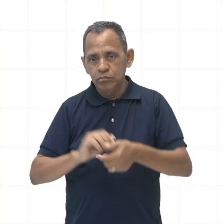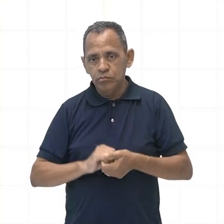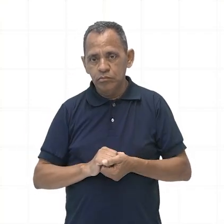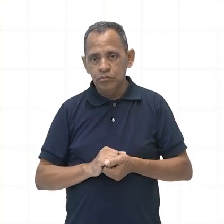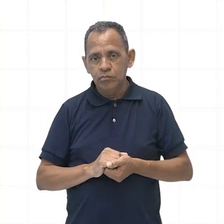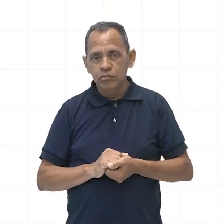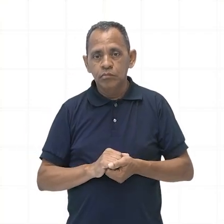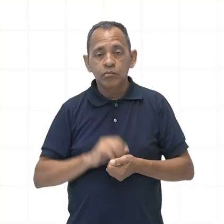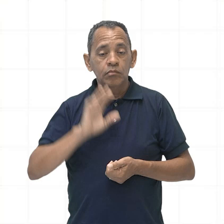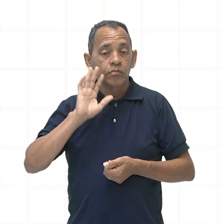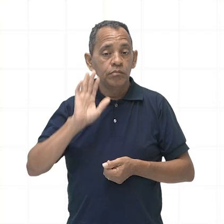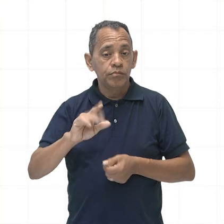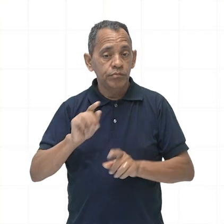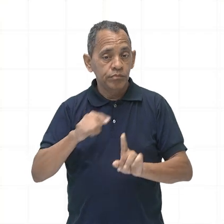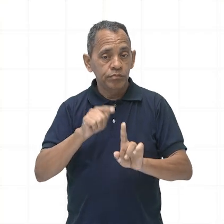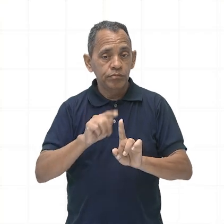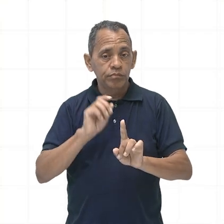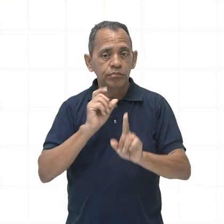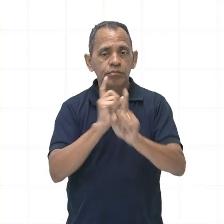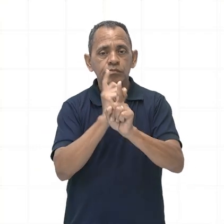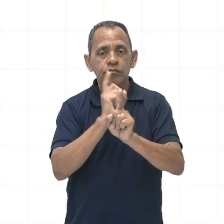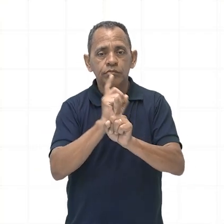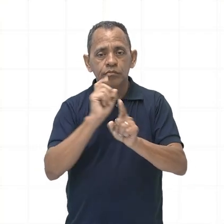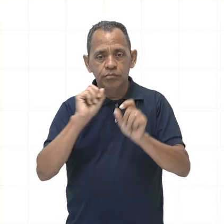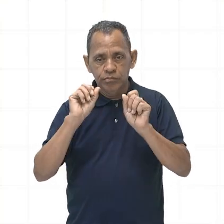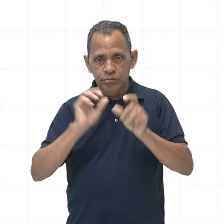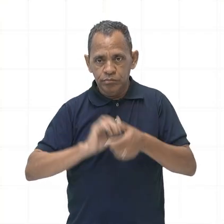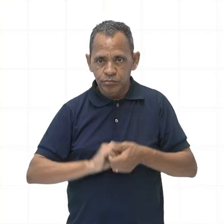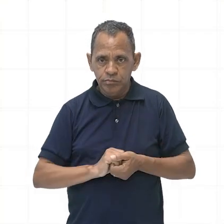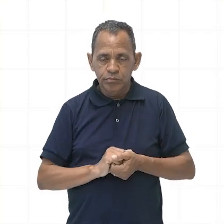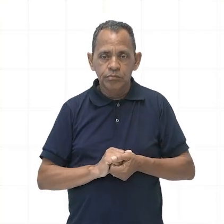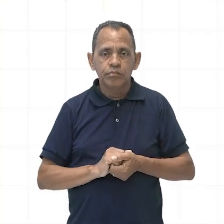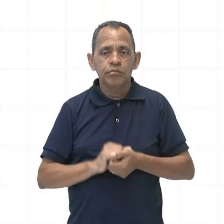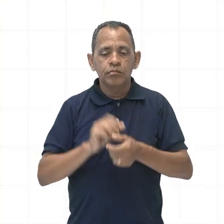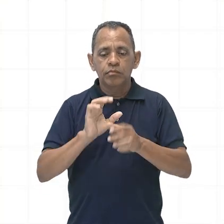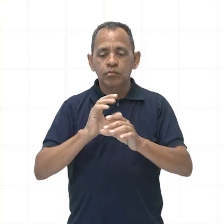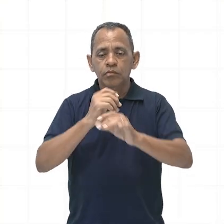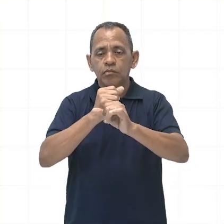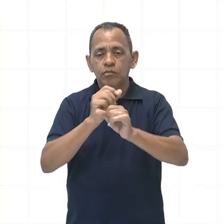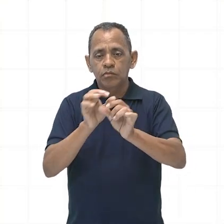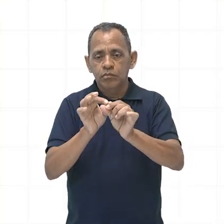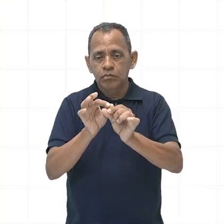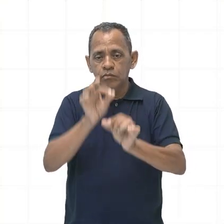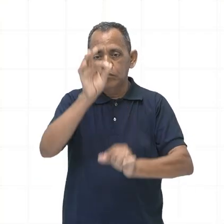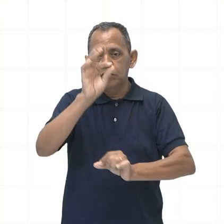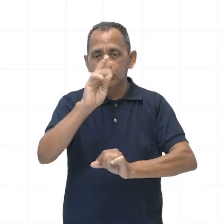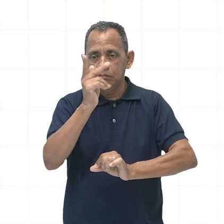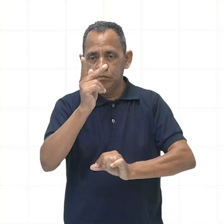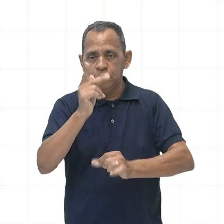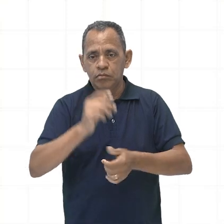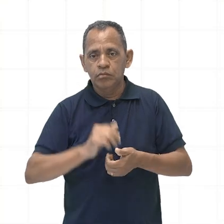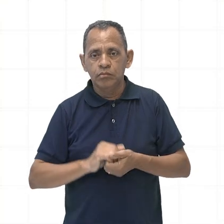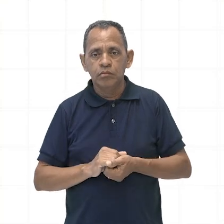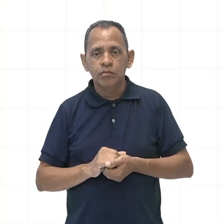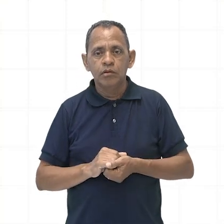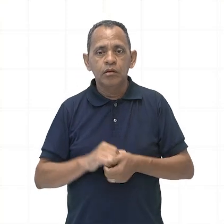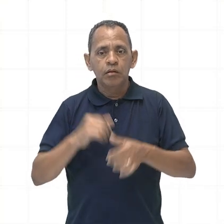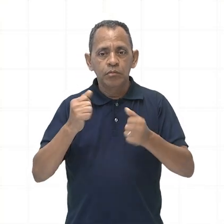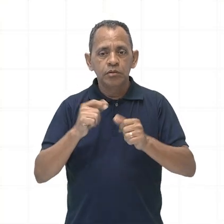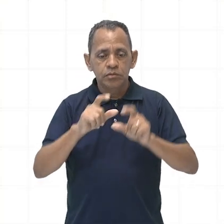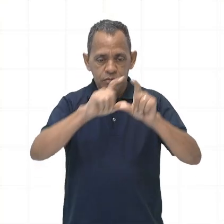o objetivo é eu encontrar essa medida aqui de H, né? Que é a própria altura. Então, eu tenho que mexer nessa